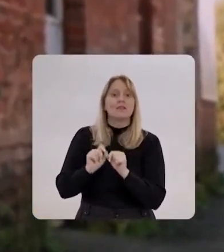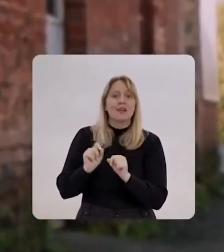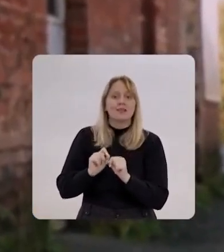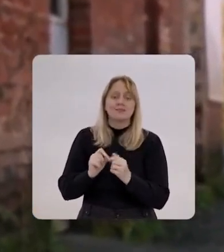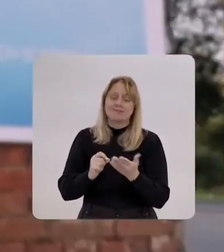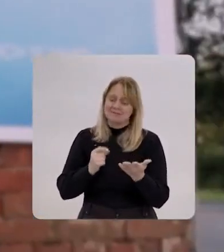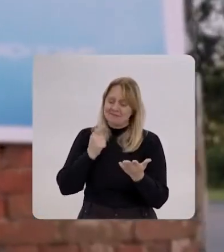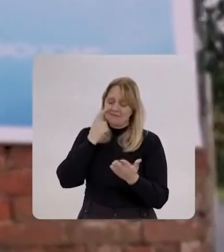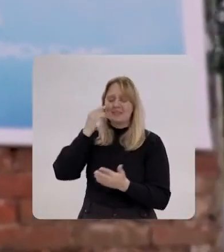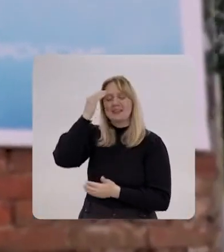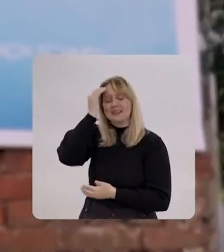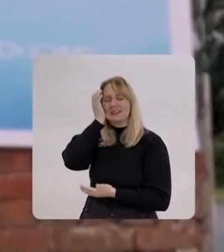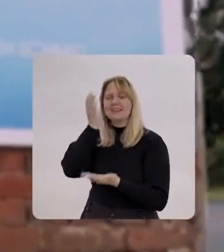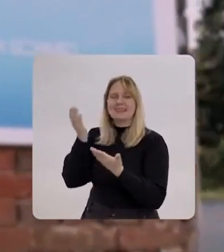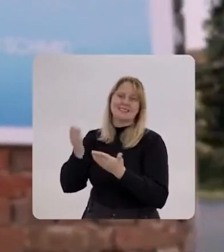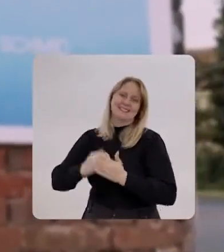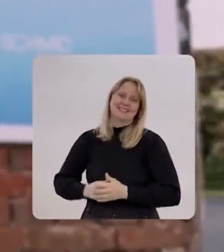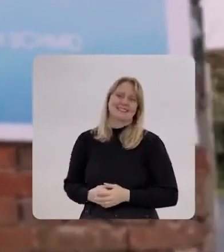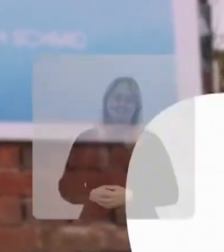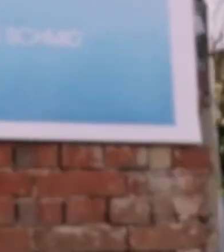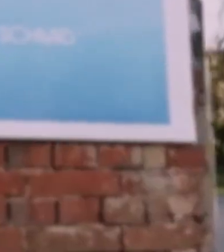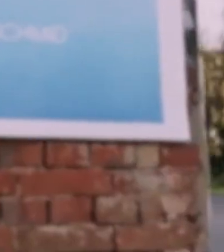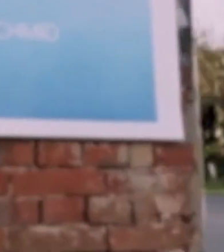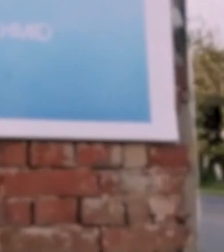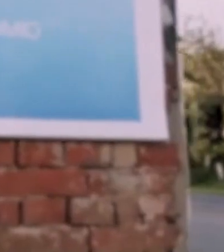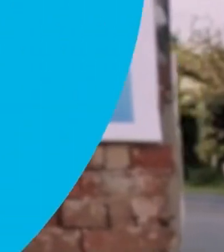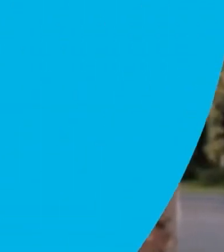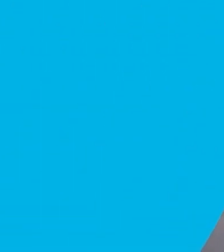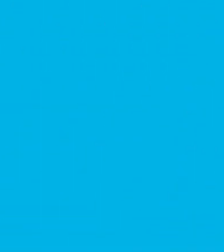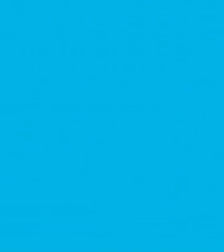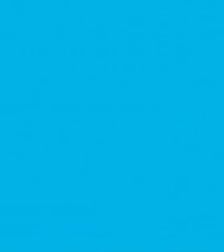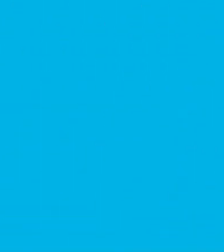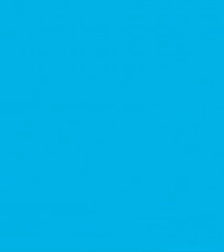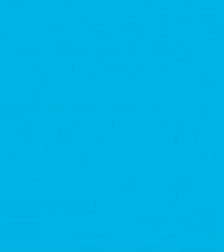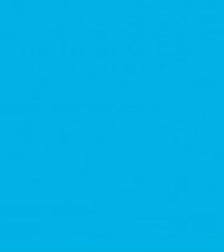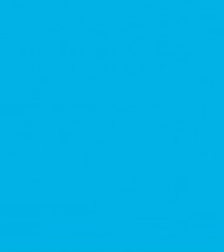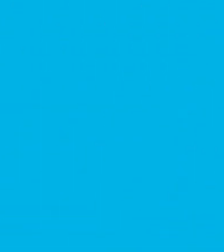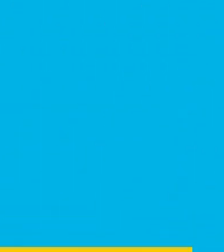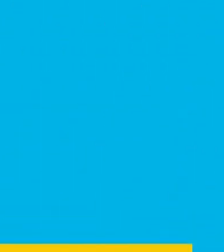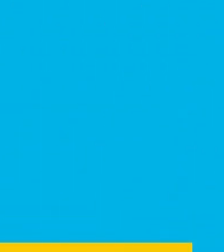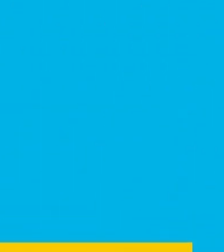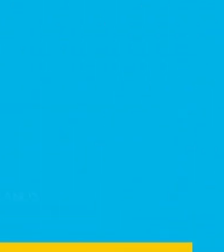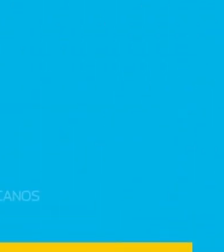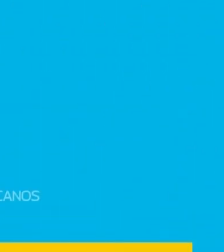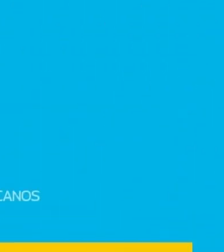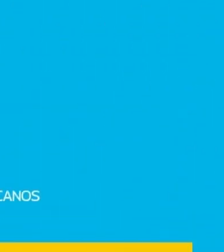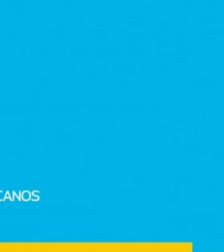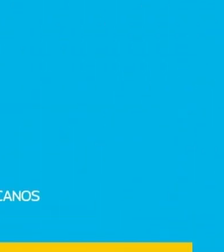Ela, Helena. Helena é Santa Cruz.